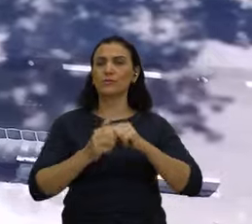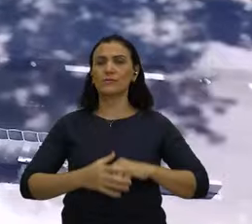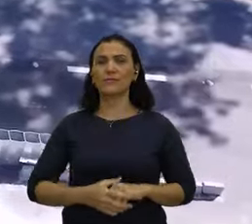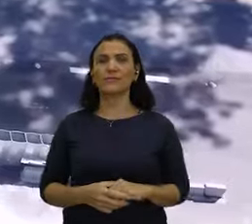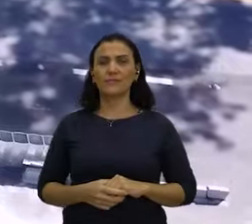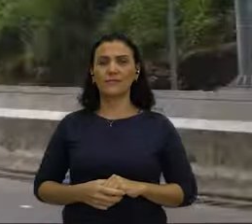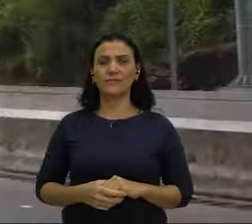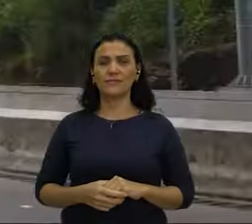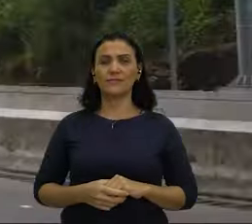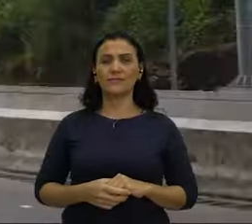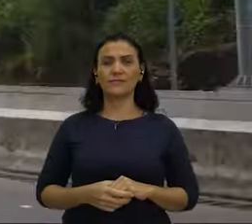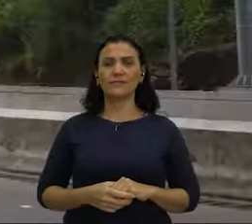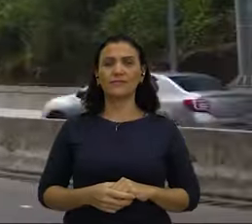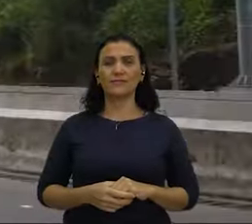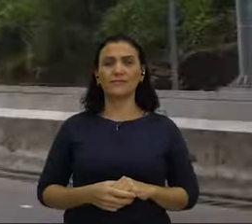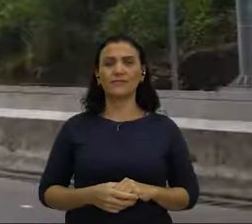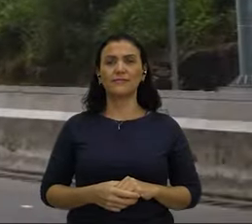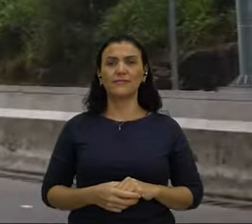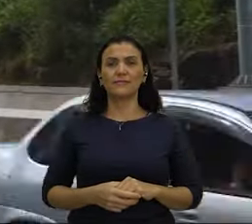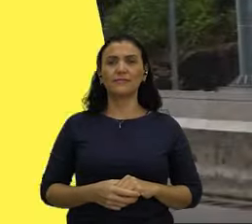junto.